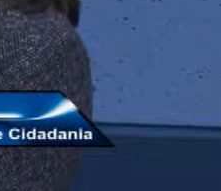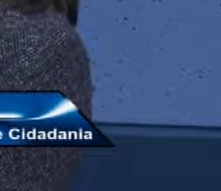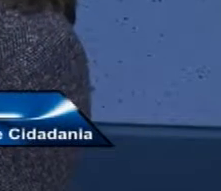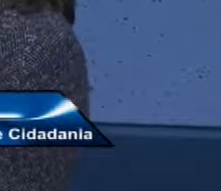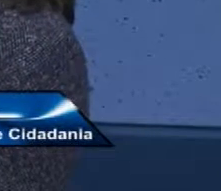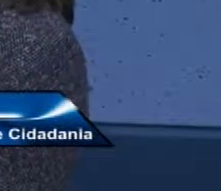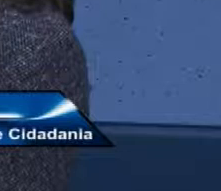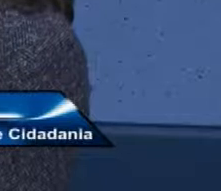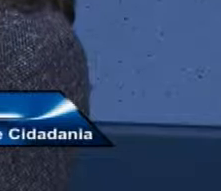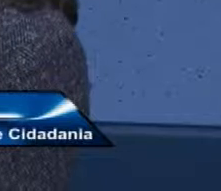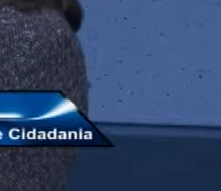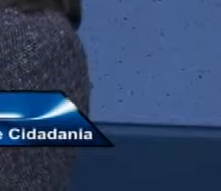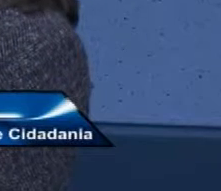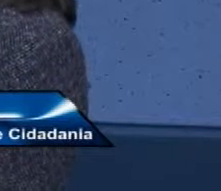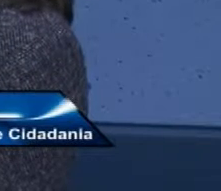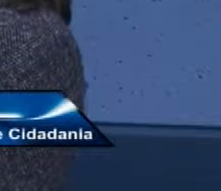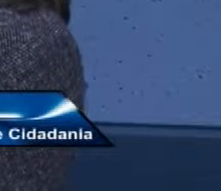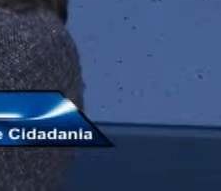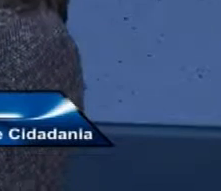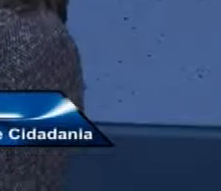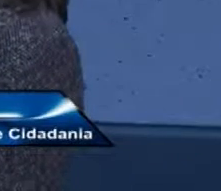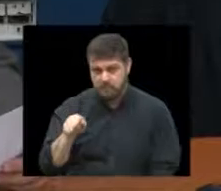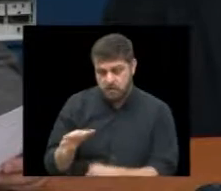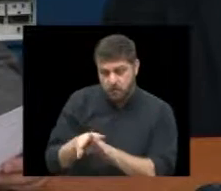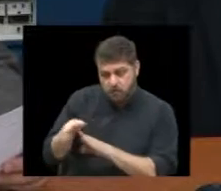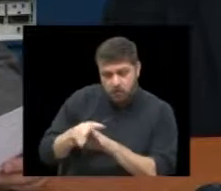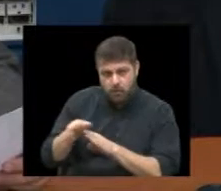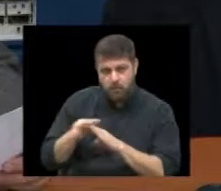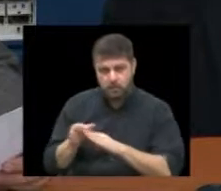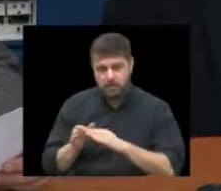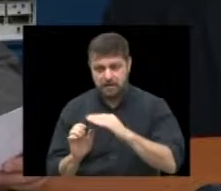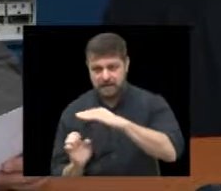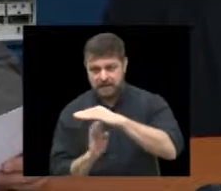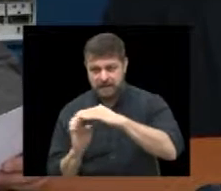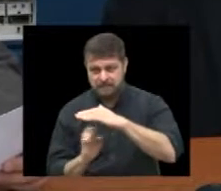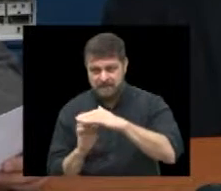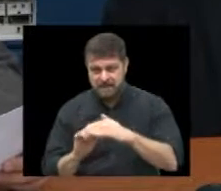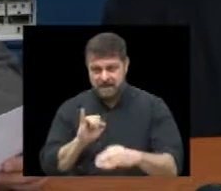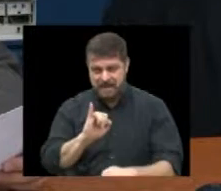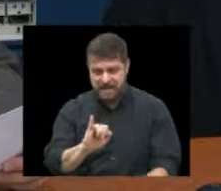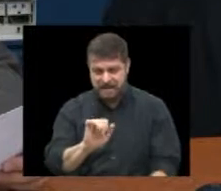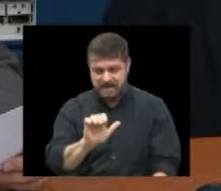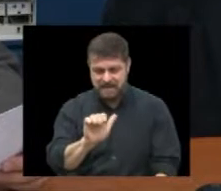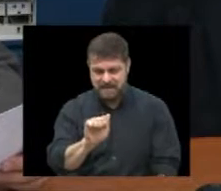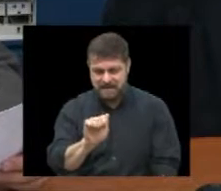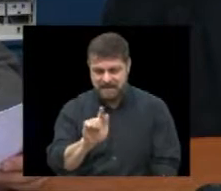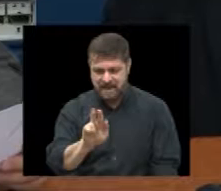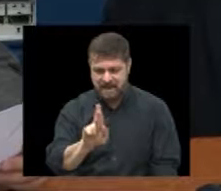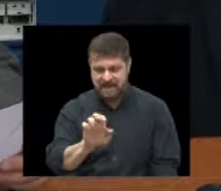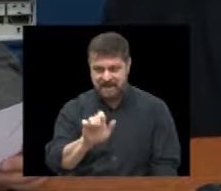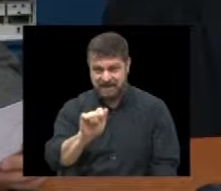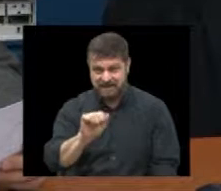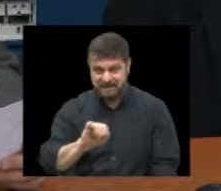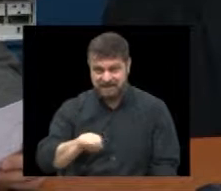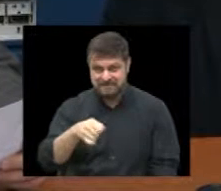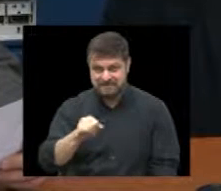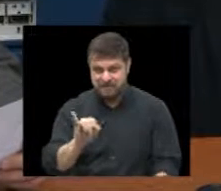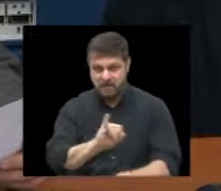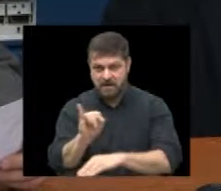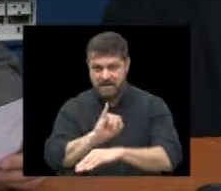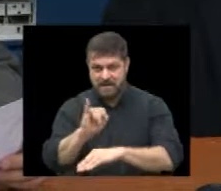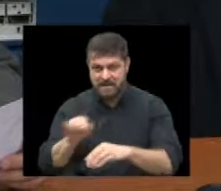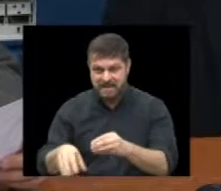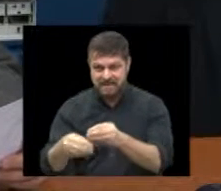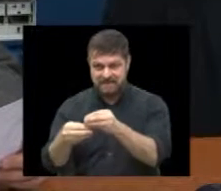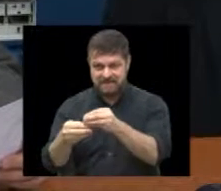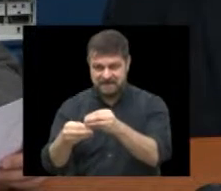com o Ministério do Trabalho e Emprego e com o Ministério Público do Trabalho. O presidente da Comissão Permanente dos Direitos da Pessoa com Deficiência na